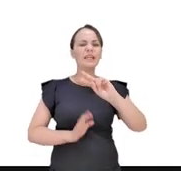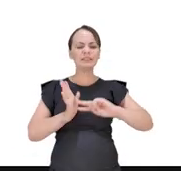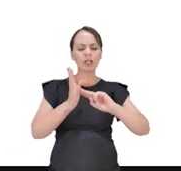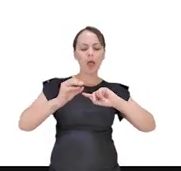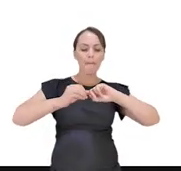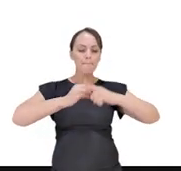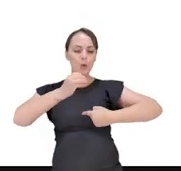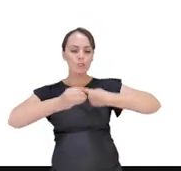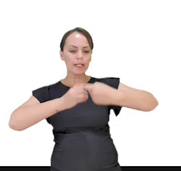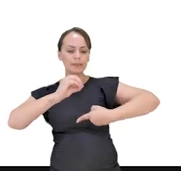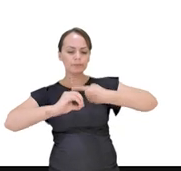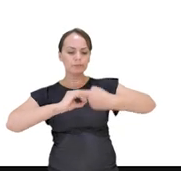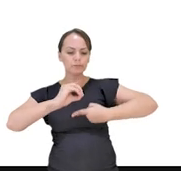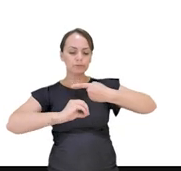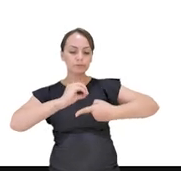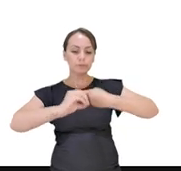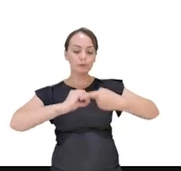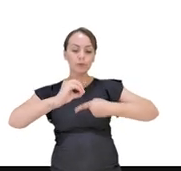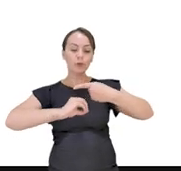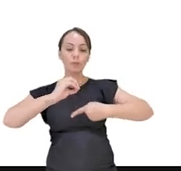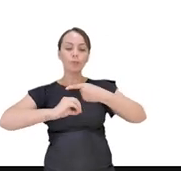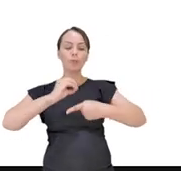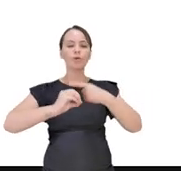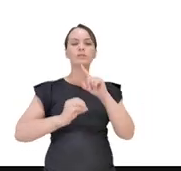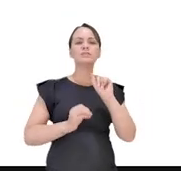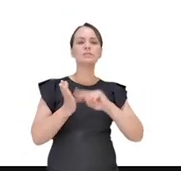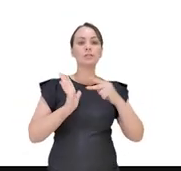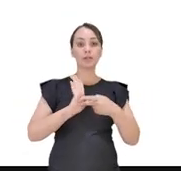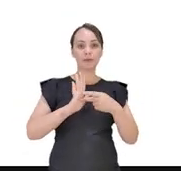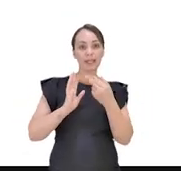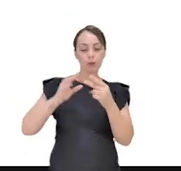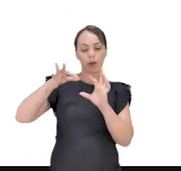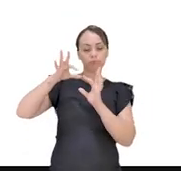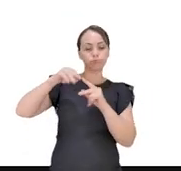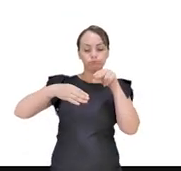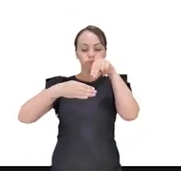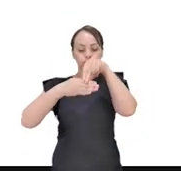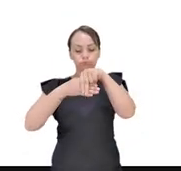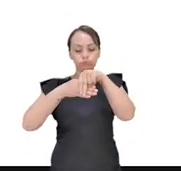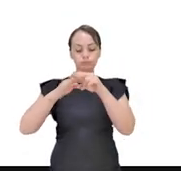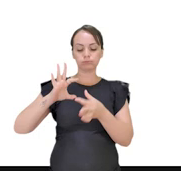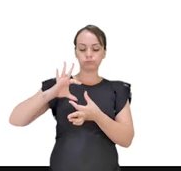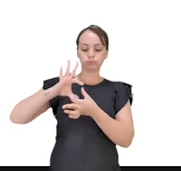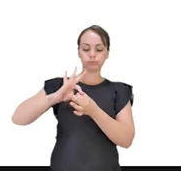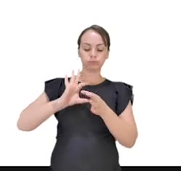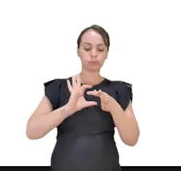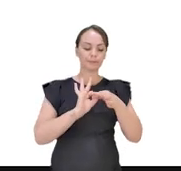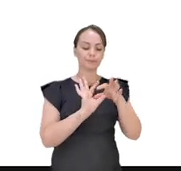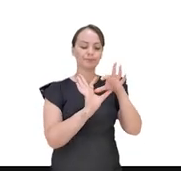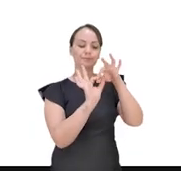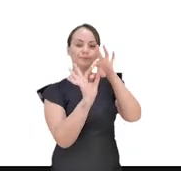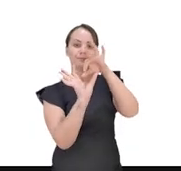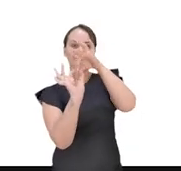várias moléculas químicas, que a gente chama de monômeros. Seria como se eu pegasse um clipe desse aqui e fosse unindo um ao outro, formando uma